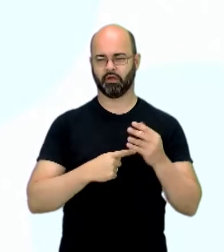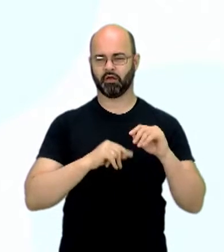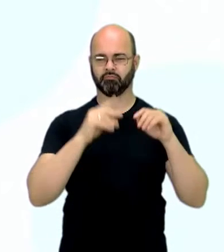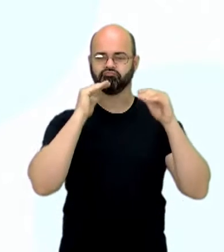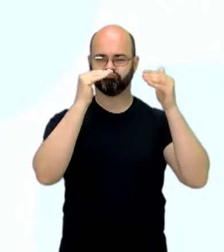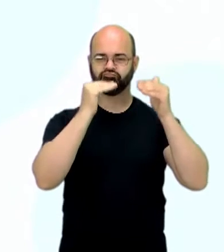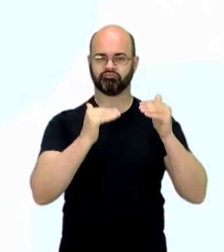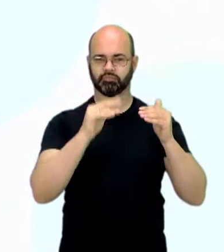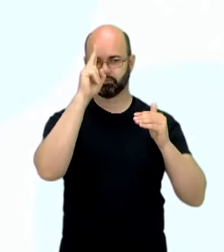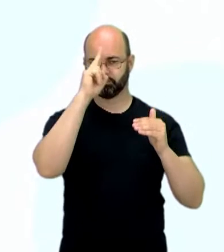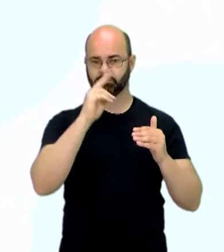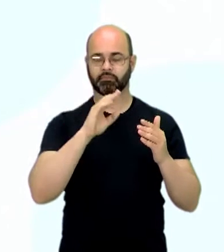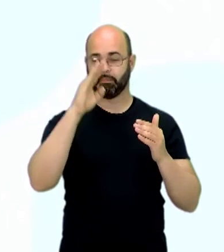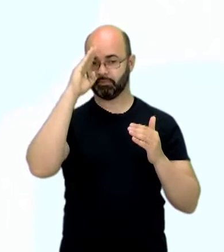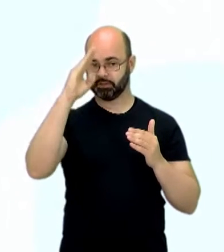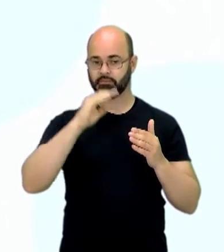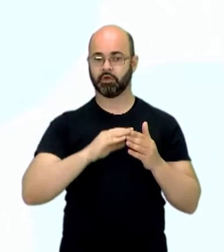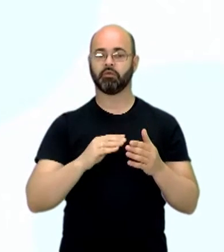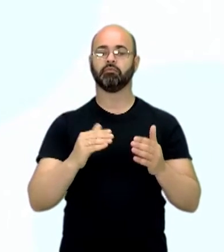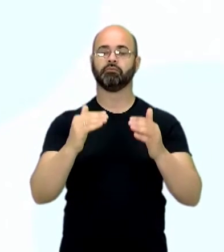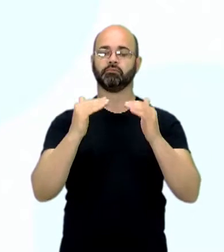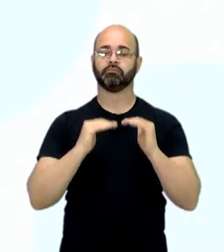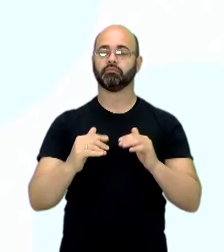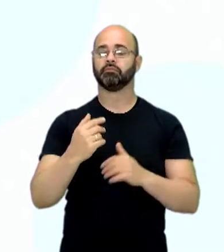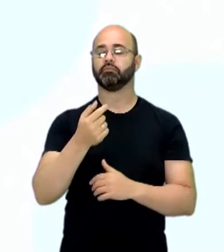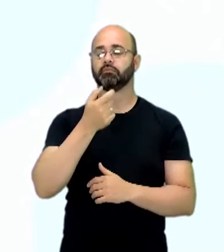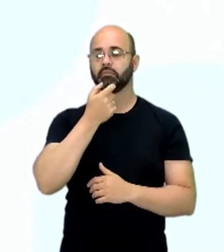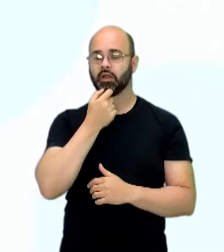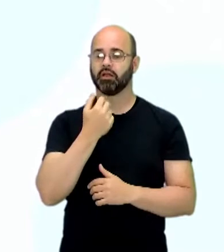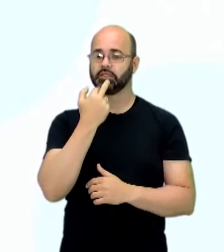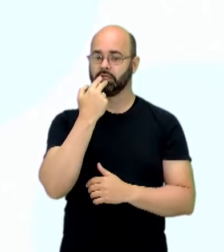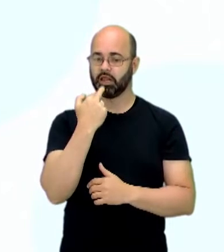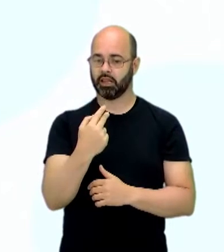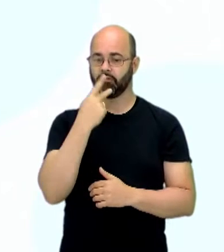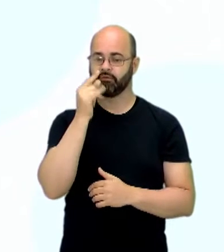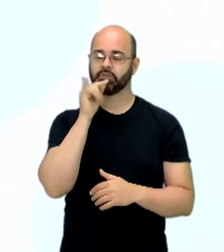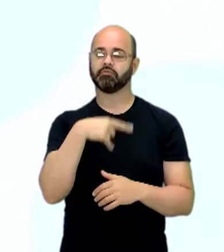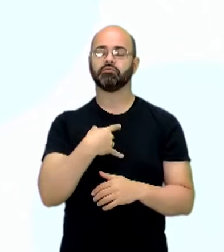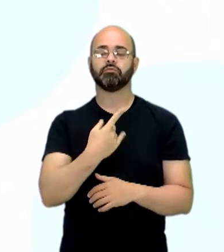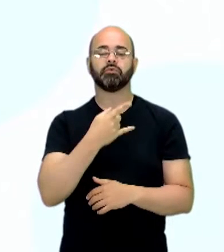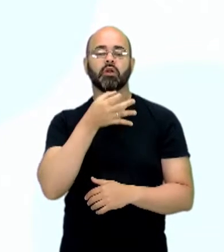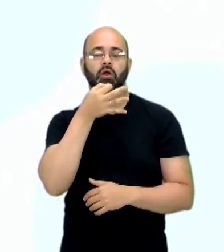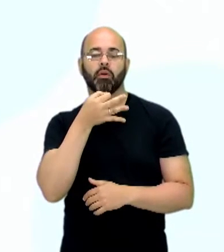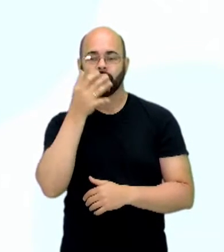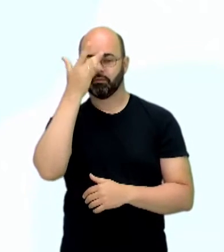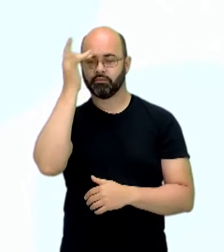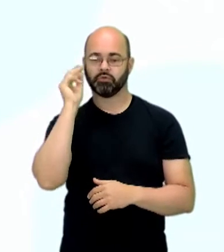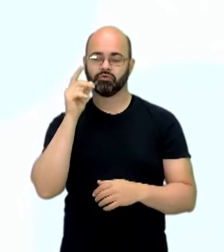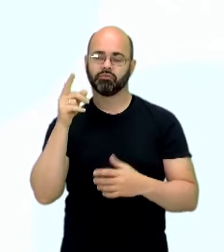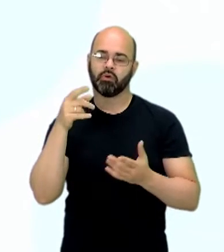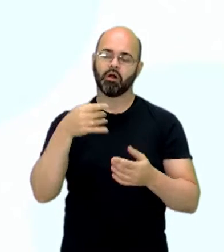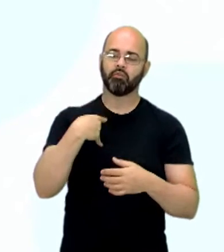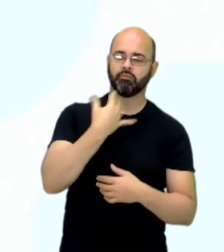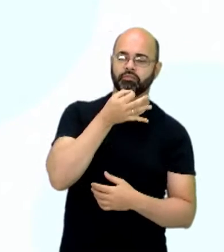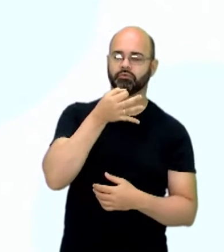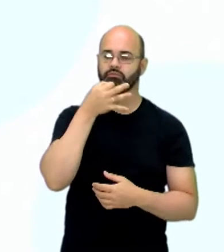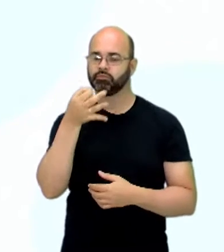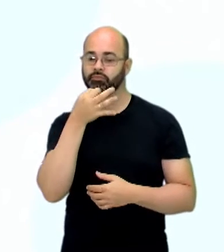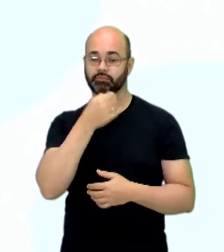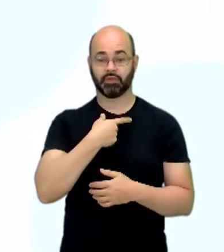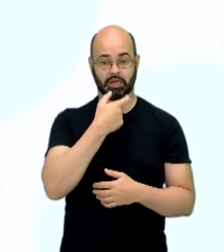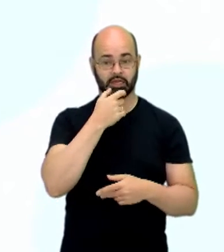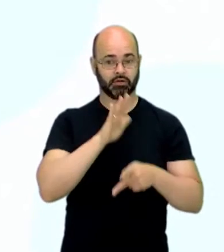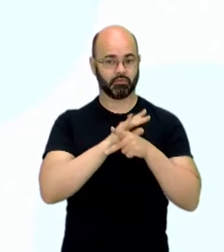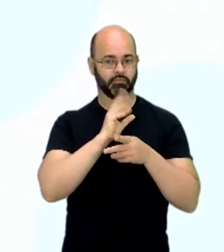notas. We used arguments in the English language to express points of view. Também aí usamos argumentos na língua inglesa